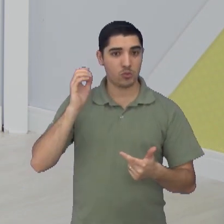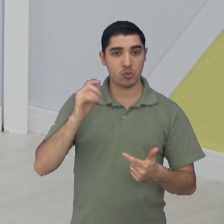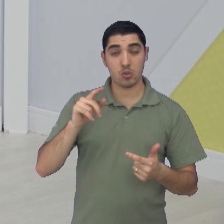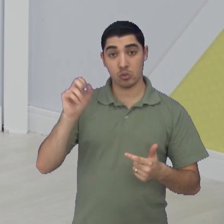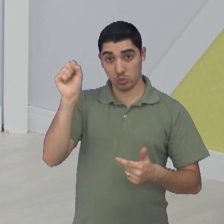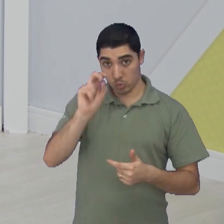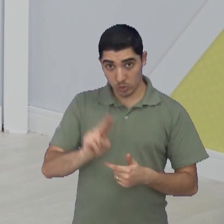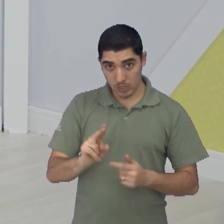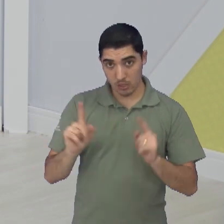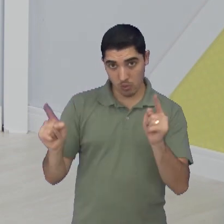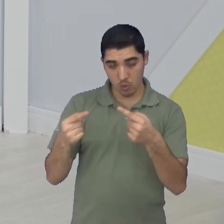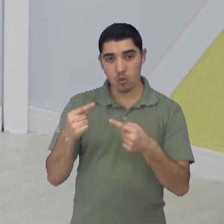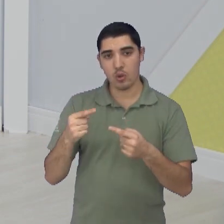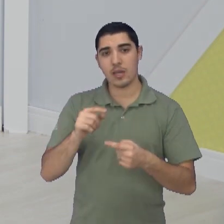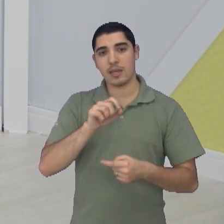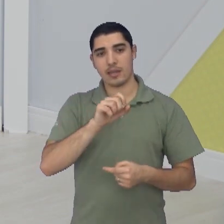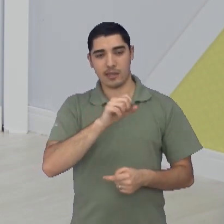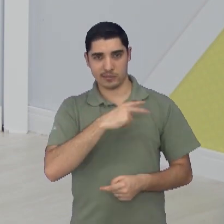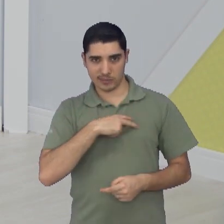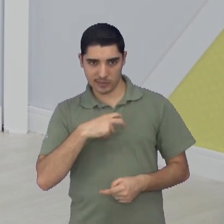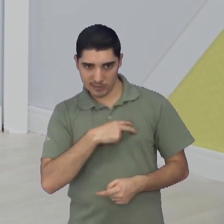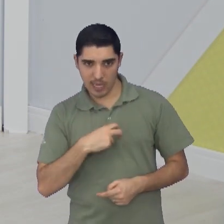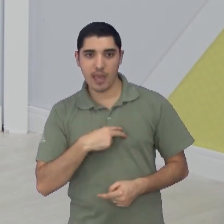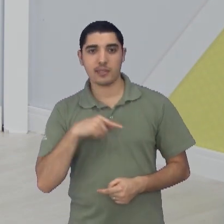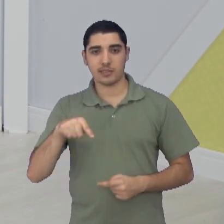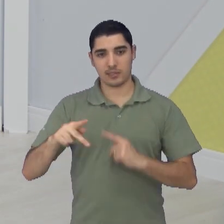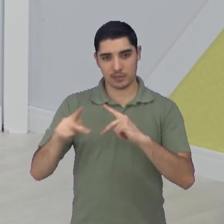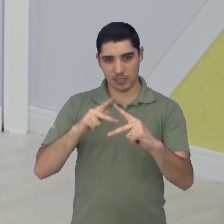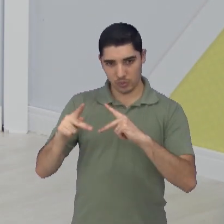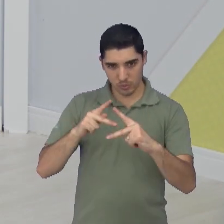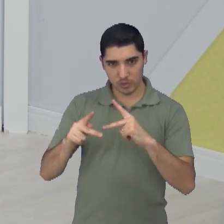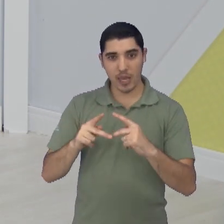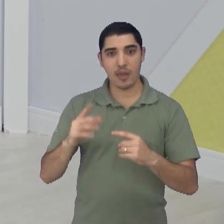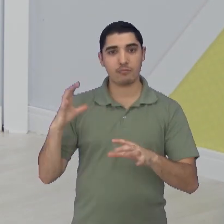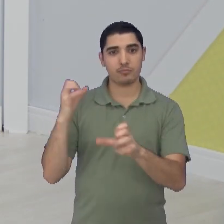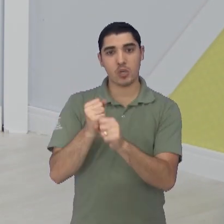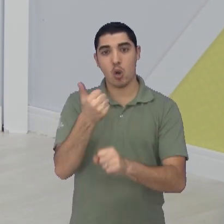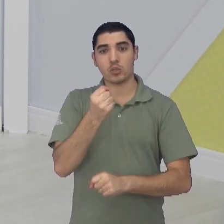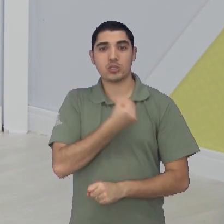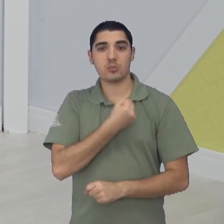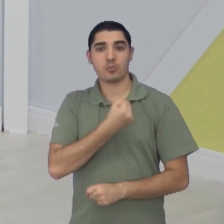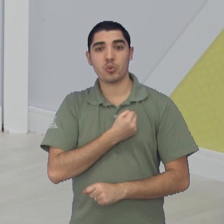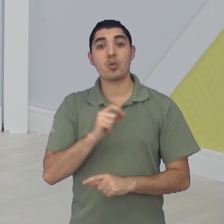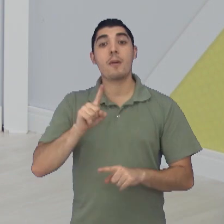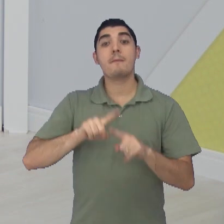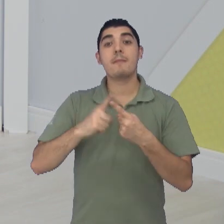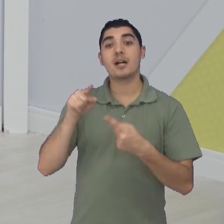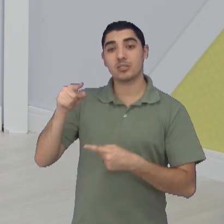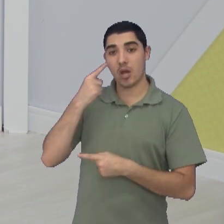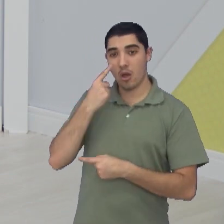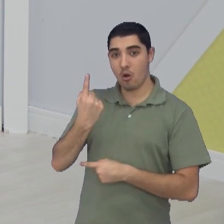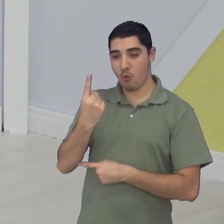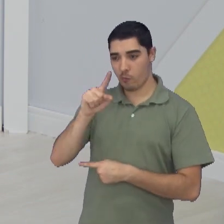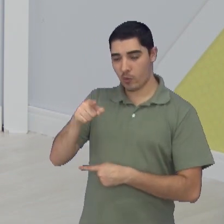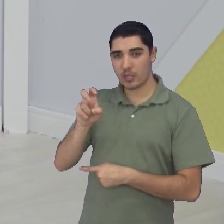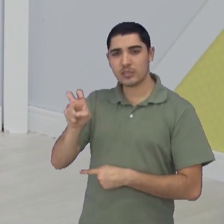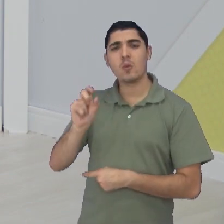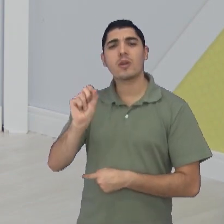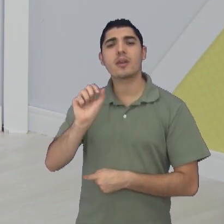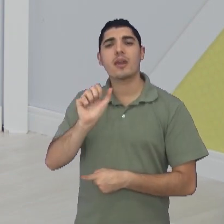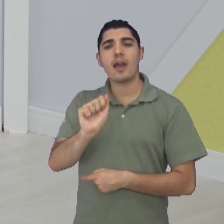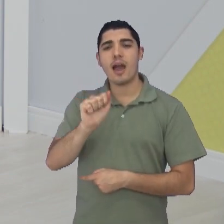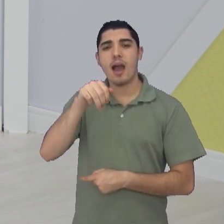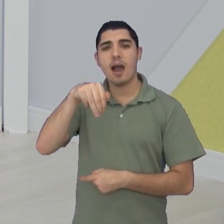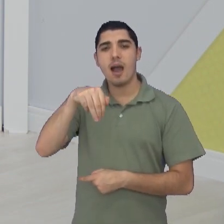só Suzano CESI e farmacon de vôlei todos com 11 pontos decidiu aqui ó o aereja ó 1,5 pro Suzano O aereis o que que é é o número de